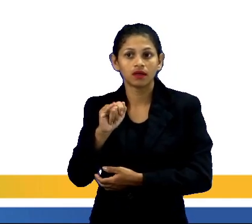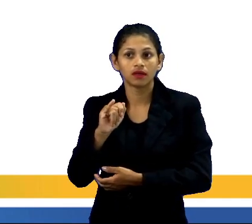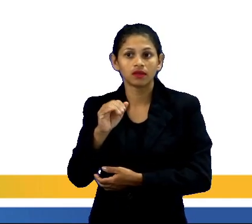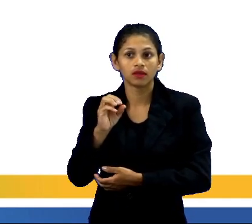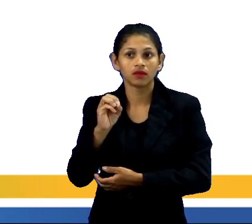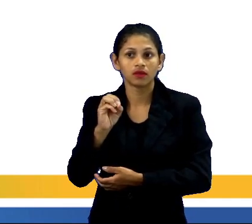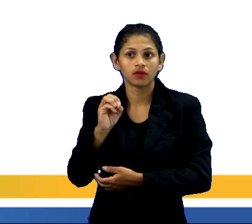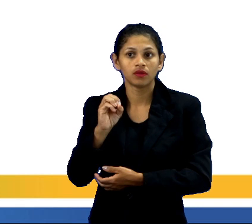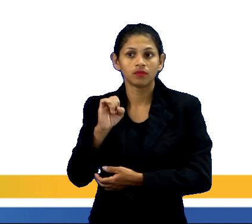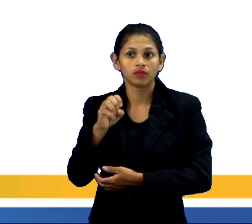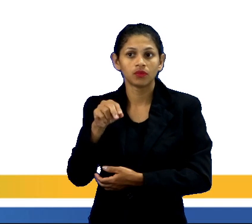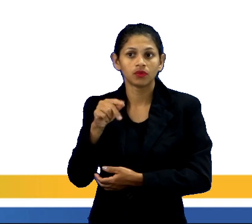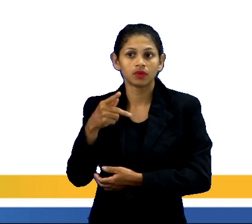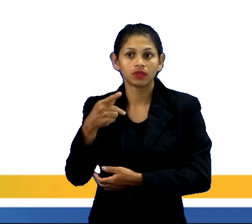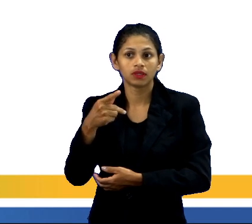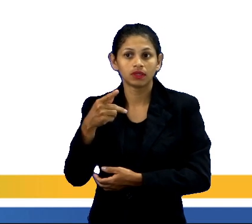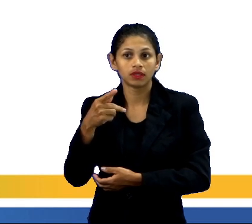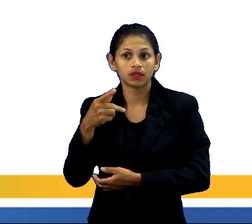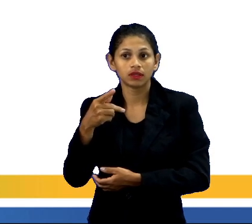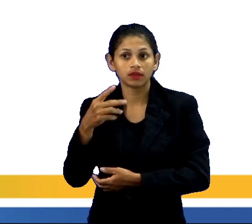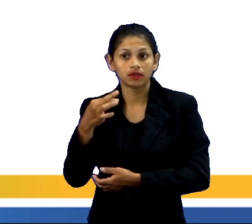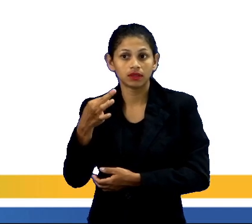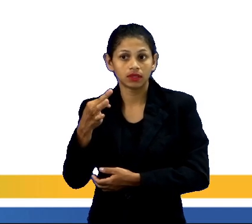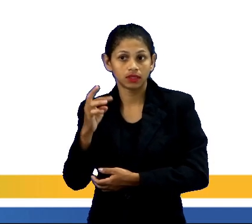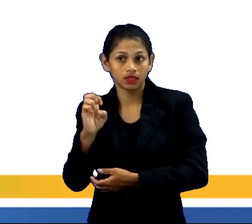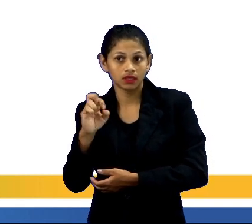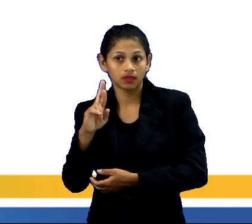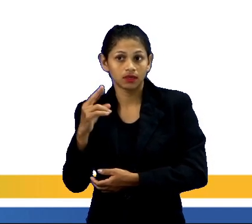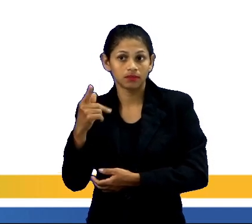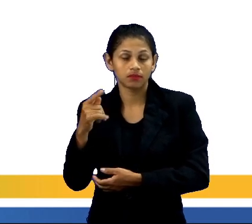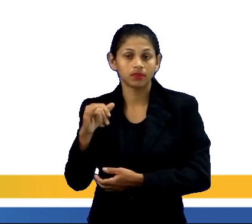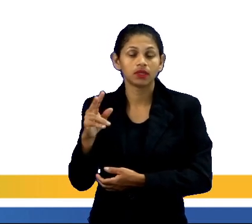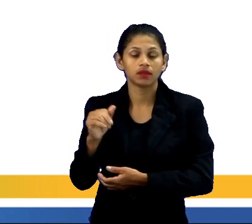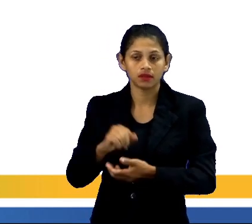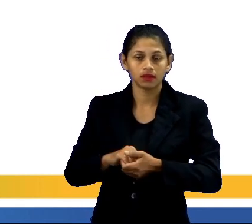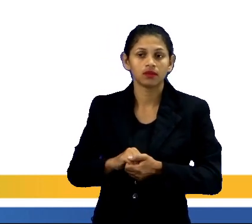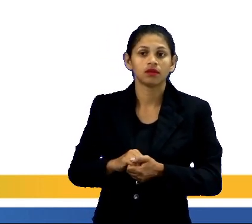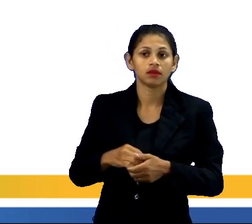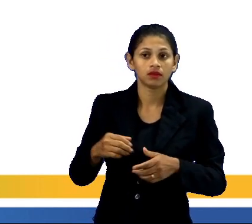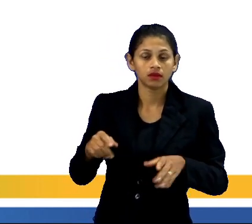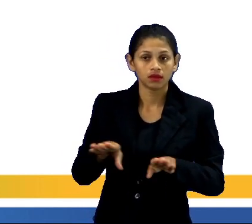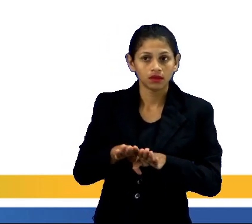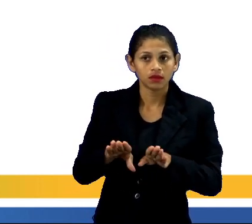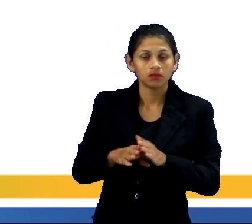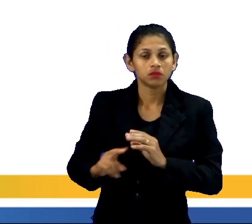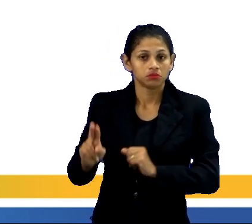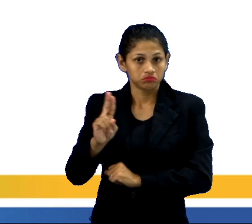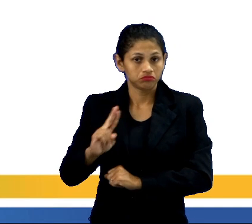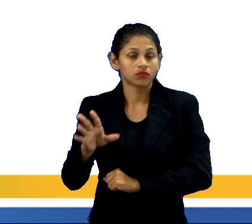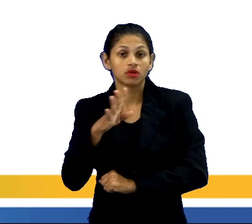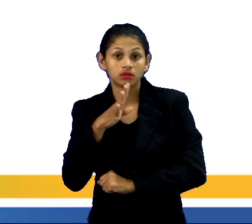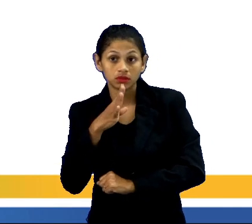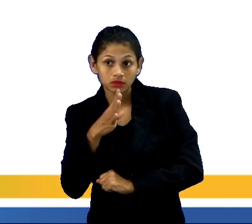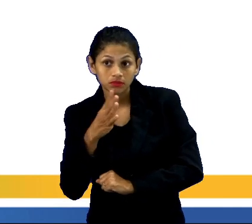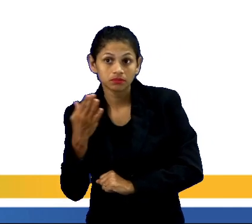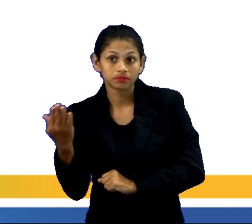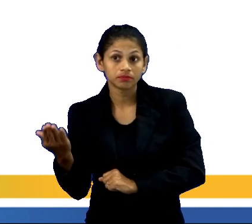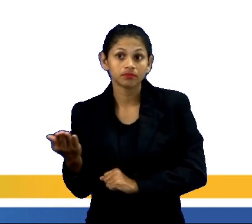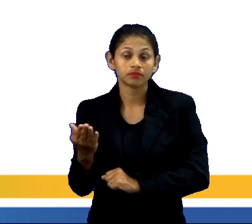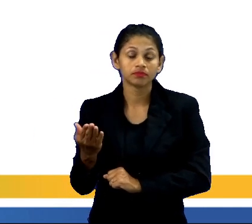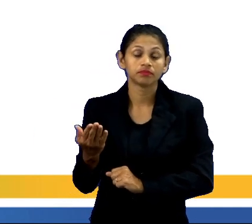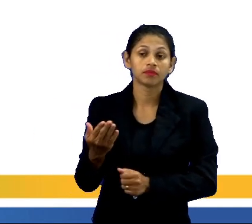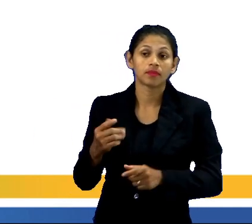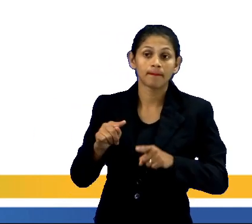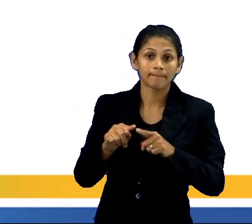um tratamento, né, que vai ter os compostos químicos específicos para a destruição das células cancerígenas, porém as